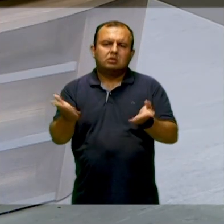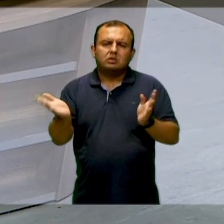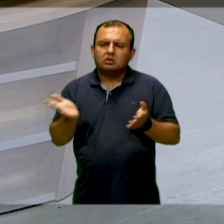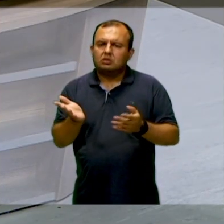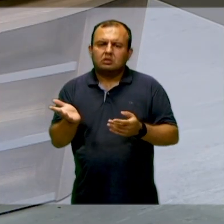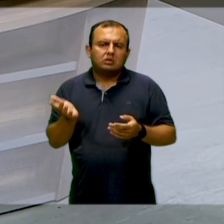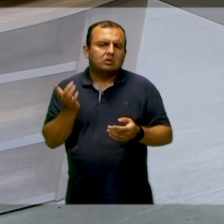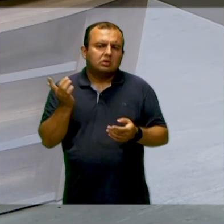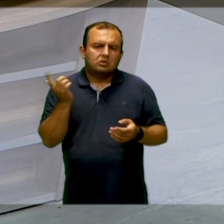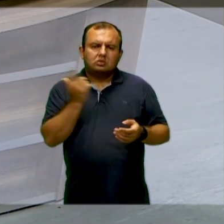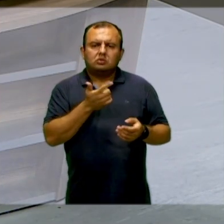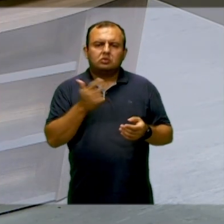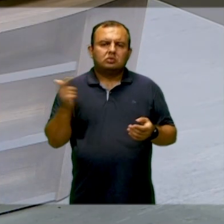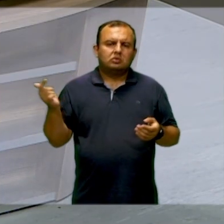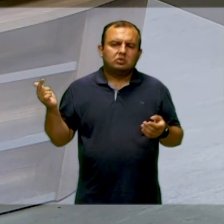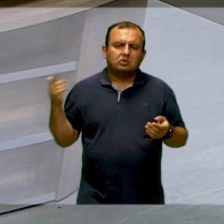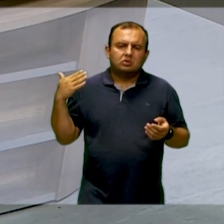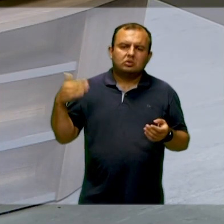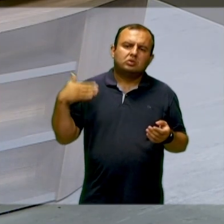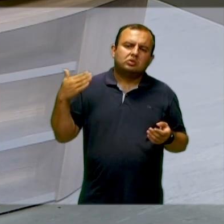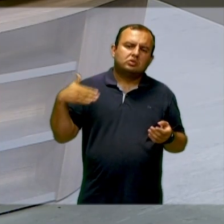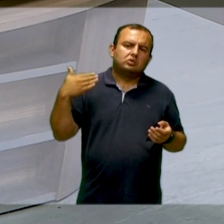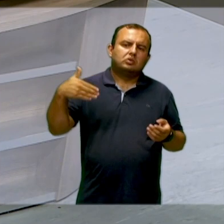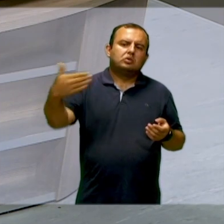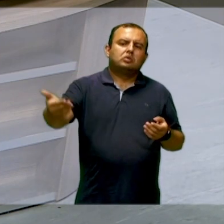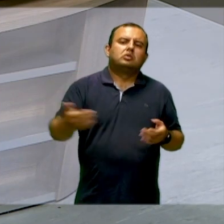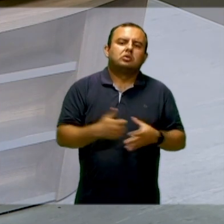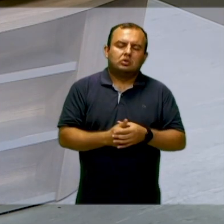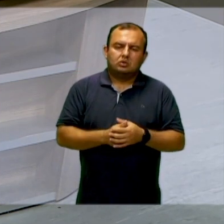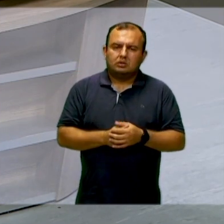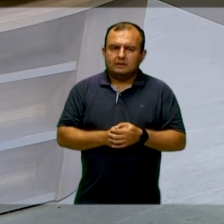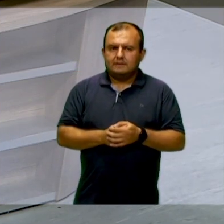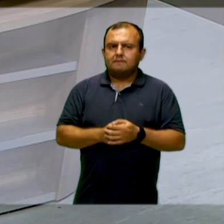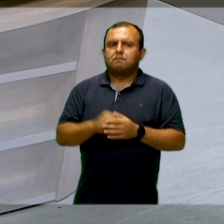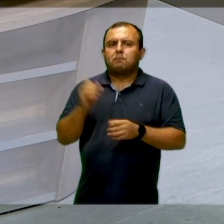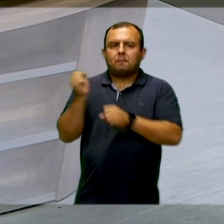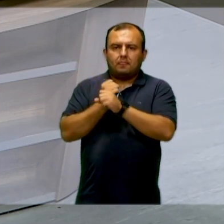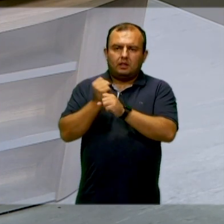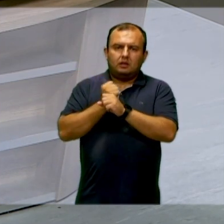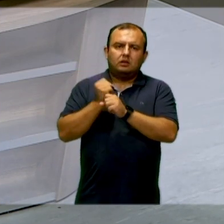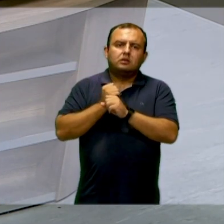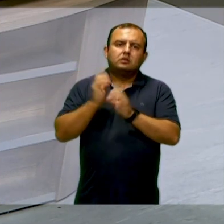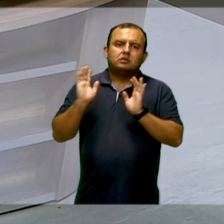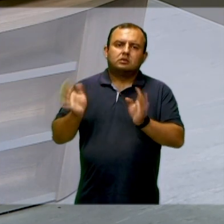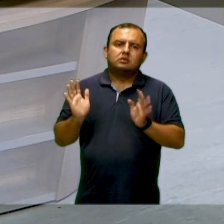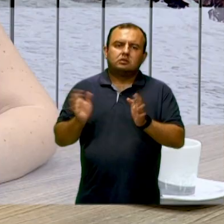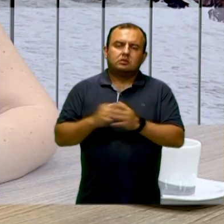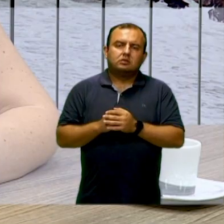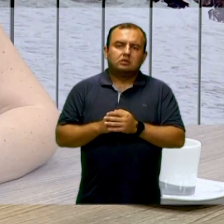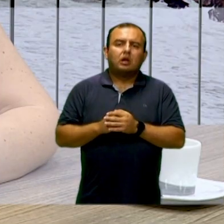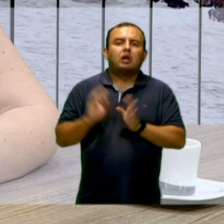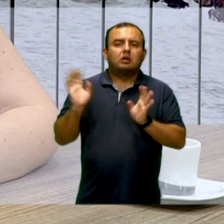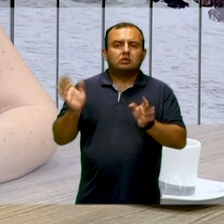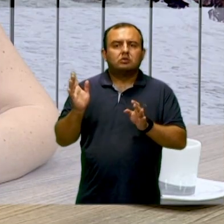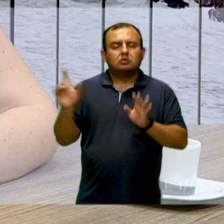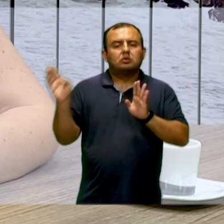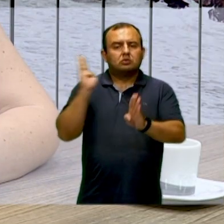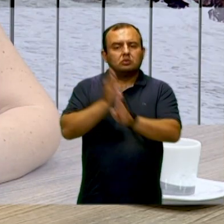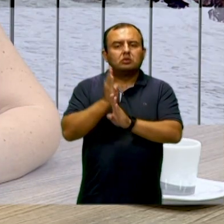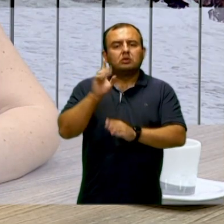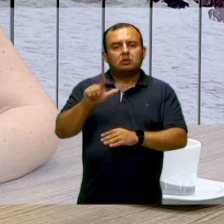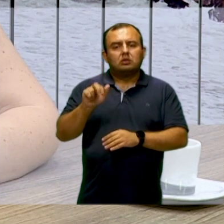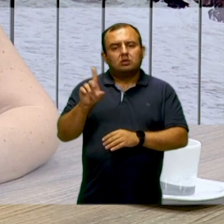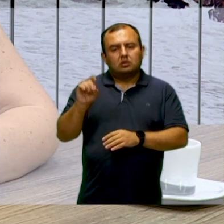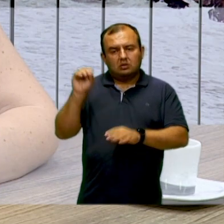tem a mínima condição de uso. É um problema que se arrasta. O Ivo Silveira é um problema que se arrasta já há muitos anos. Hoje eu já recebi mais um laudo, eu vou